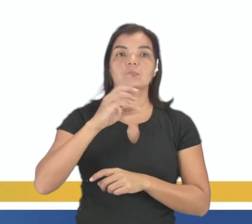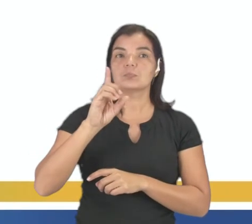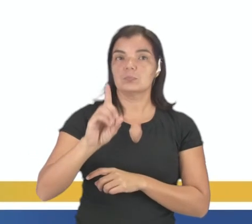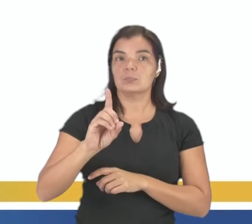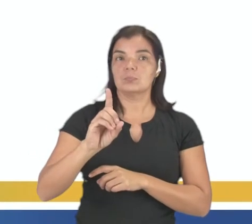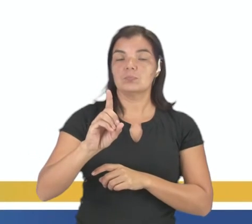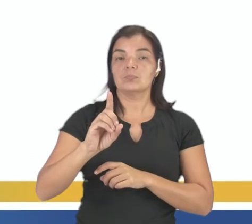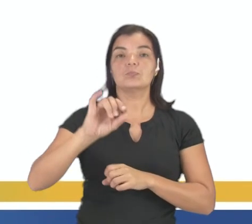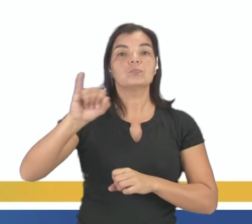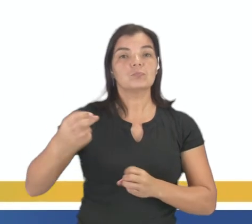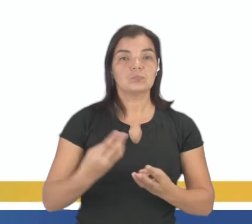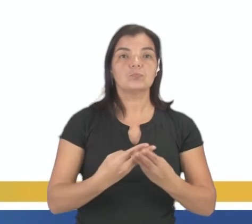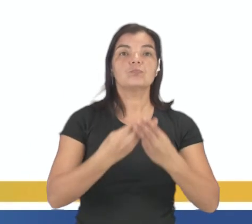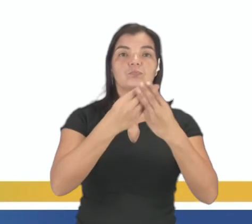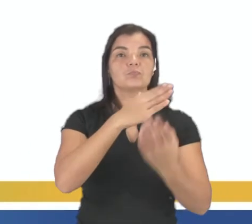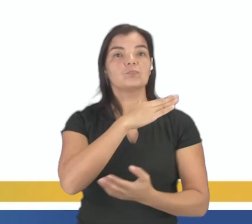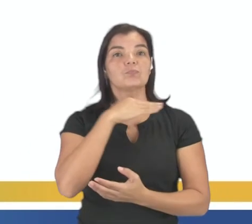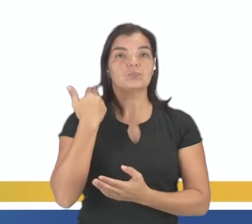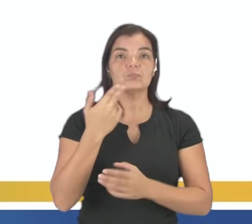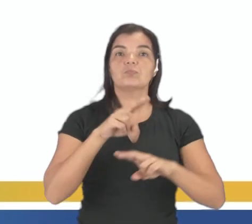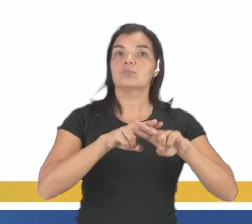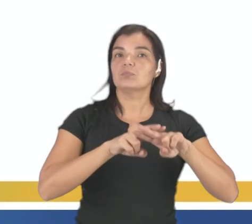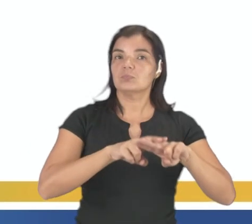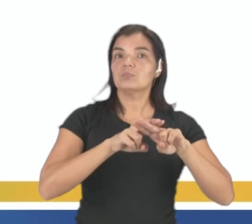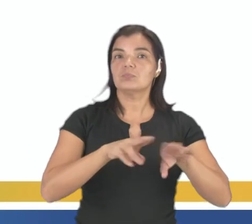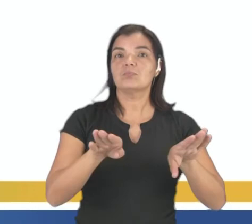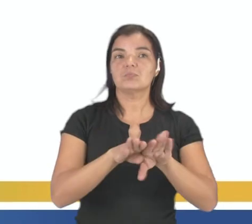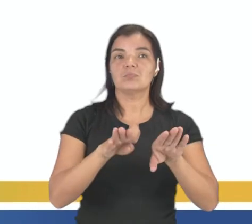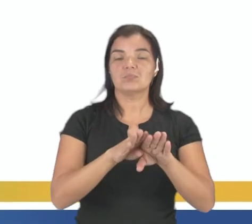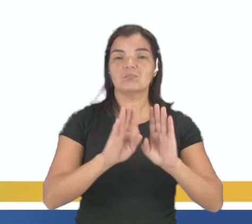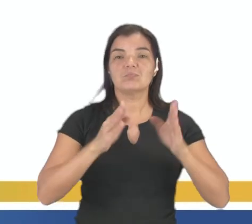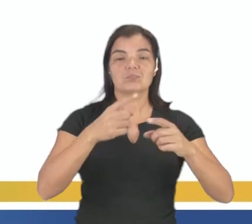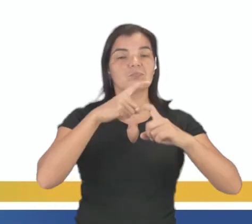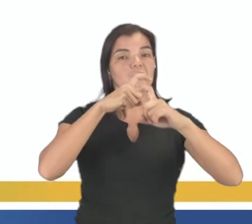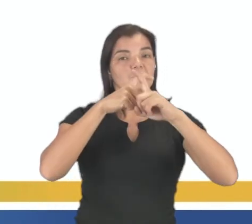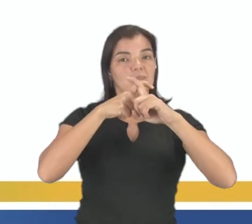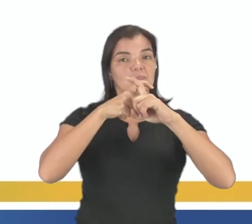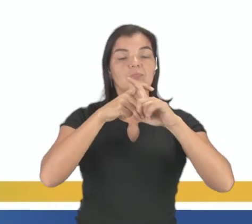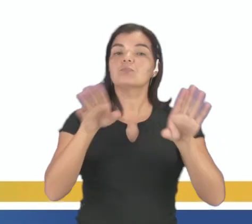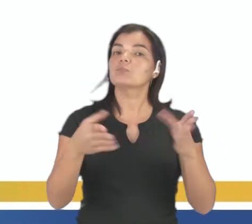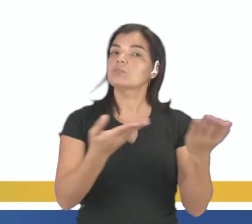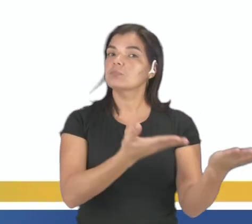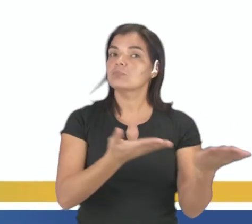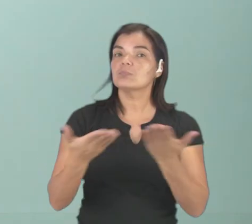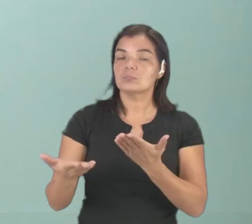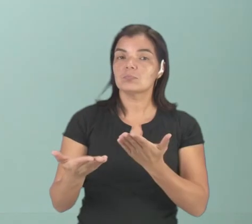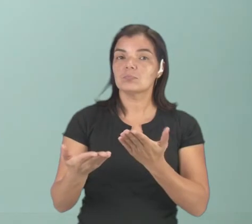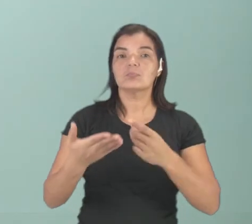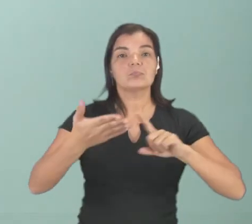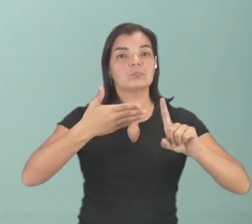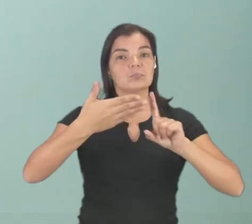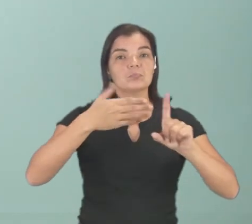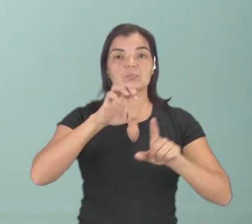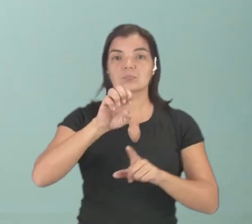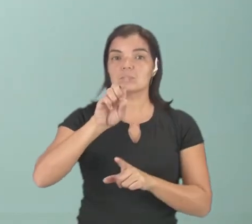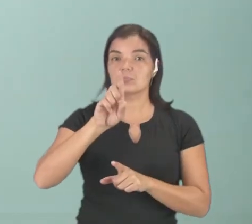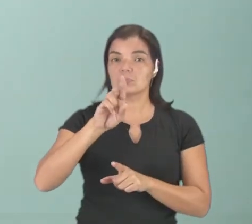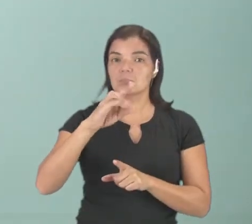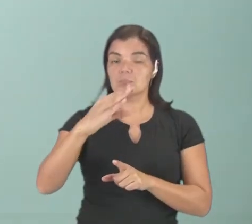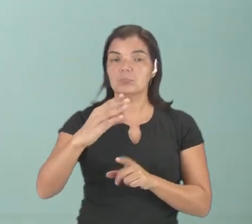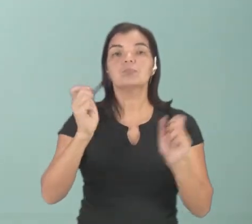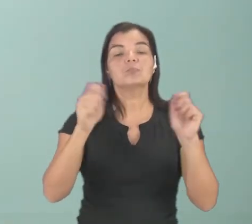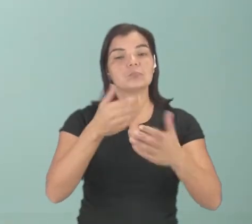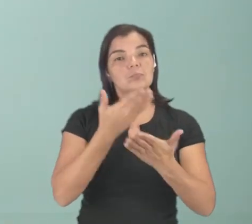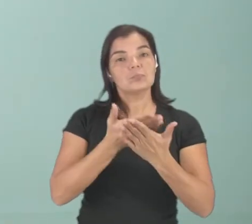D, a execução dos judeus e eslavos presos em guetos e campos de concentração nazista. Eu convido você a acessar a nossa plataforma Eduque, onde você